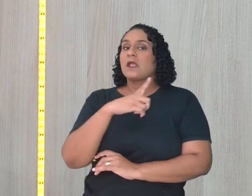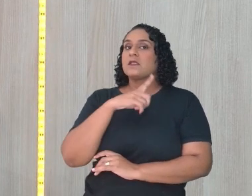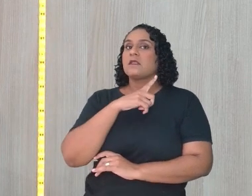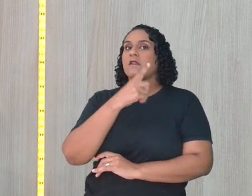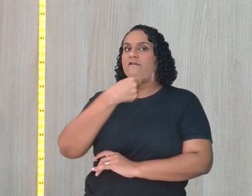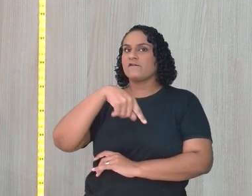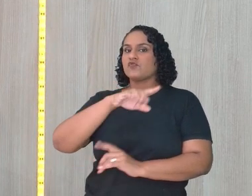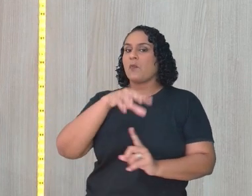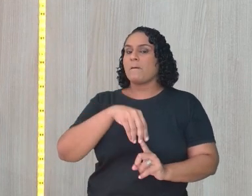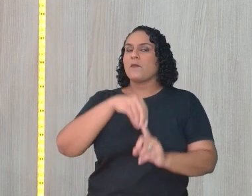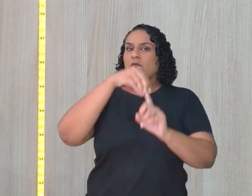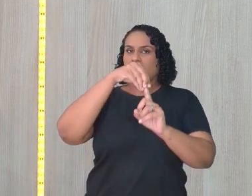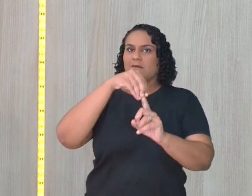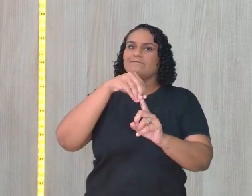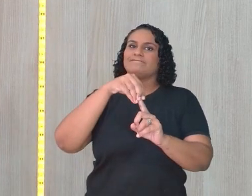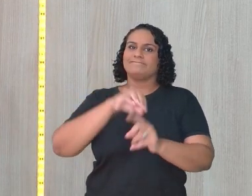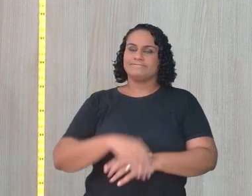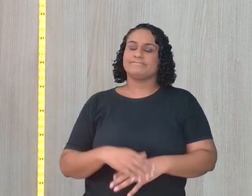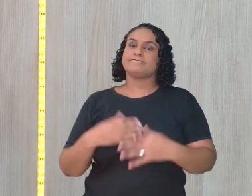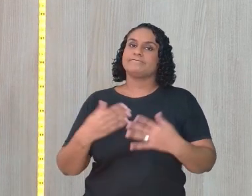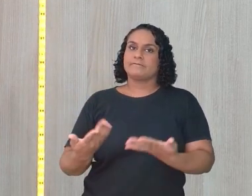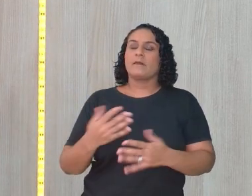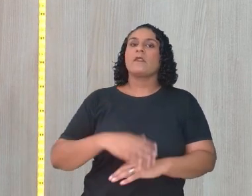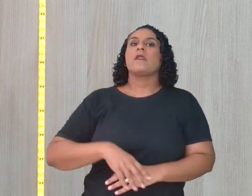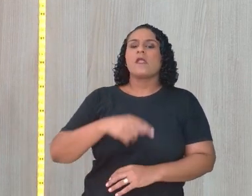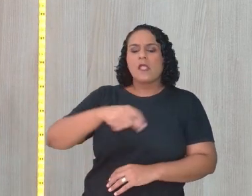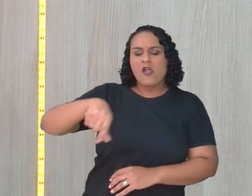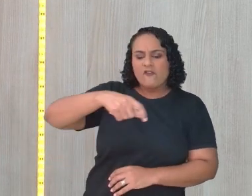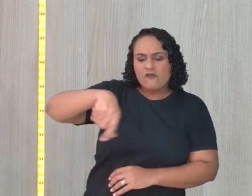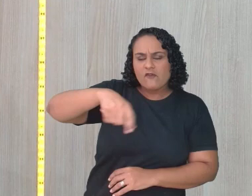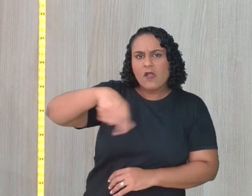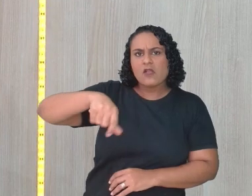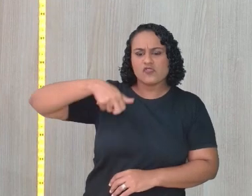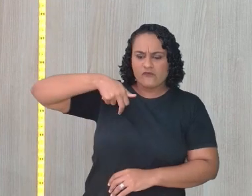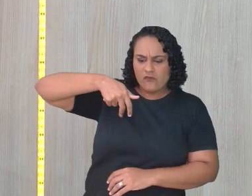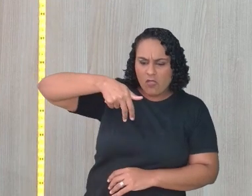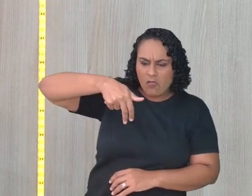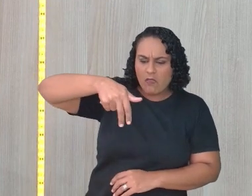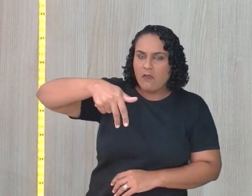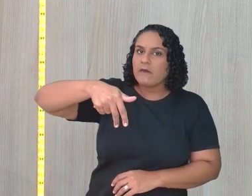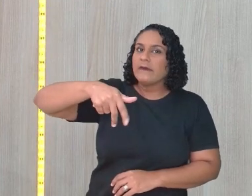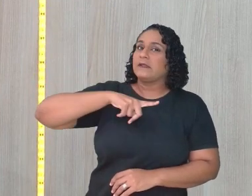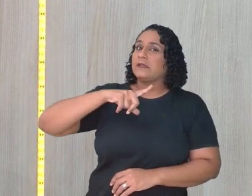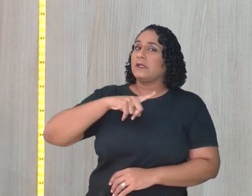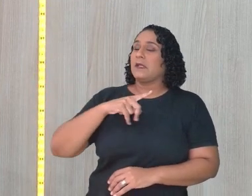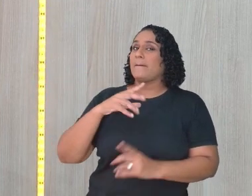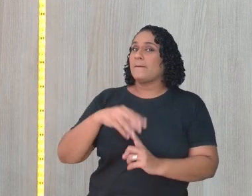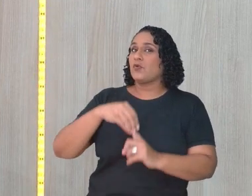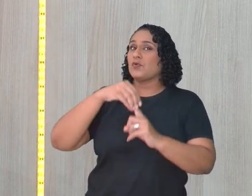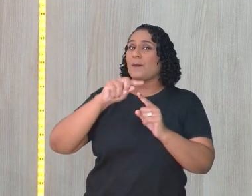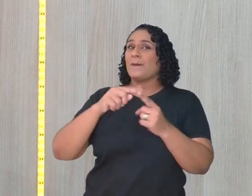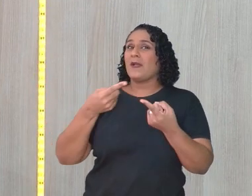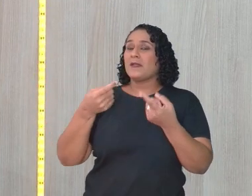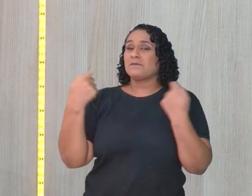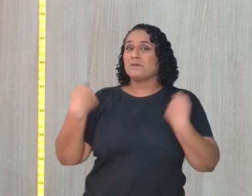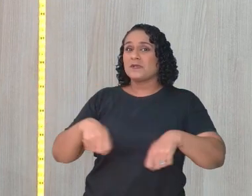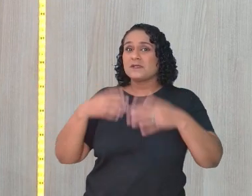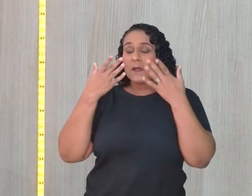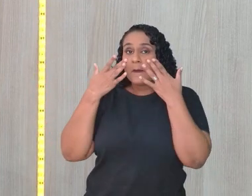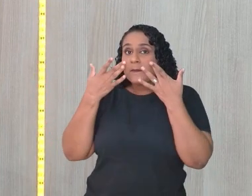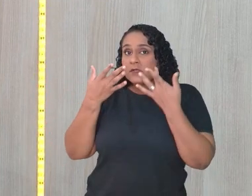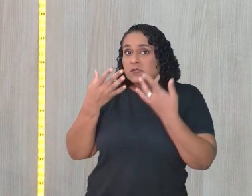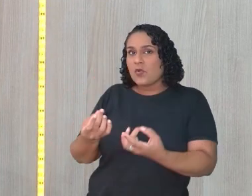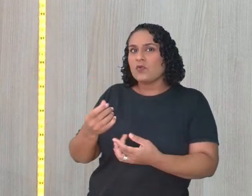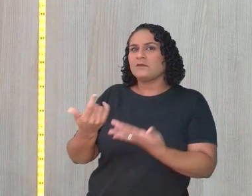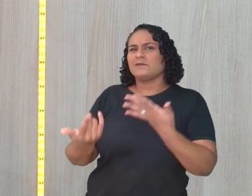Mesmo sabendo que nós, diante da faixa de pedestre, nós temos prioridade, é importante a gente prestar atenção na questão dos carros, porque muitas